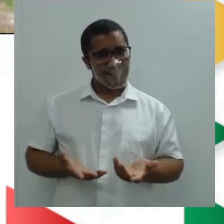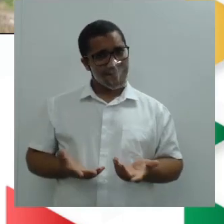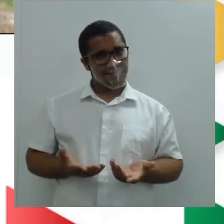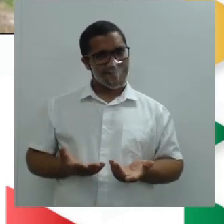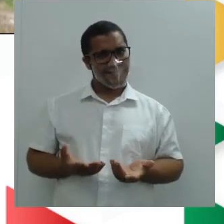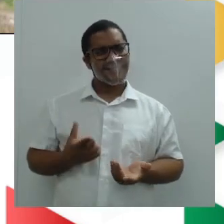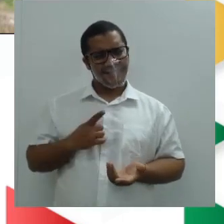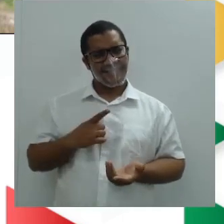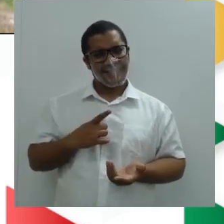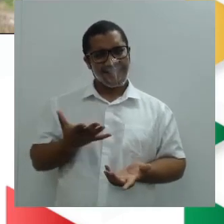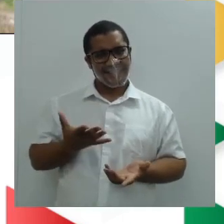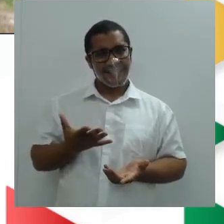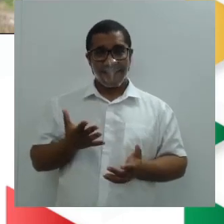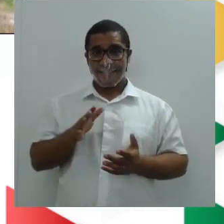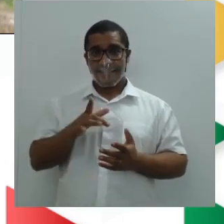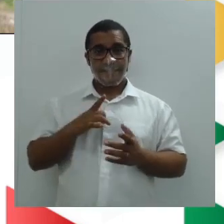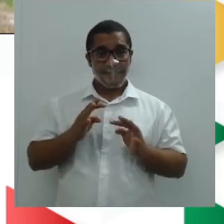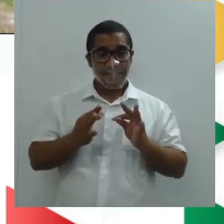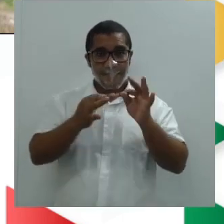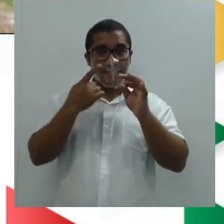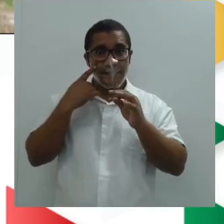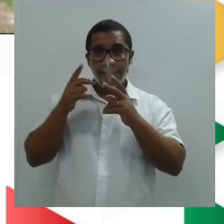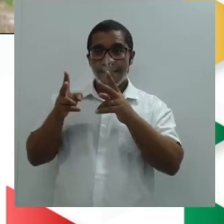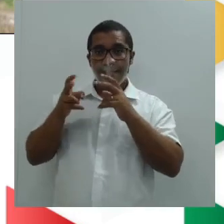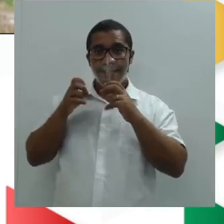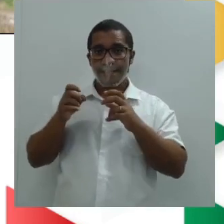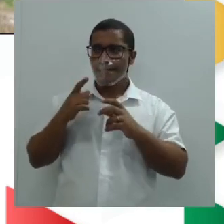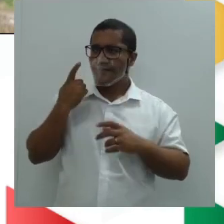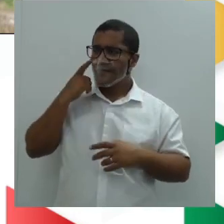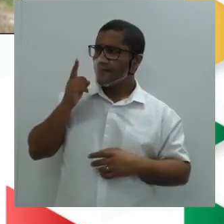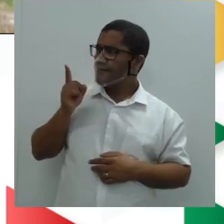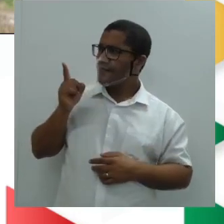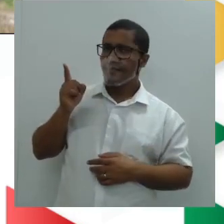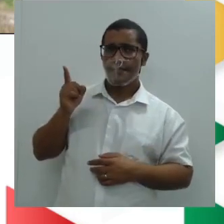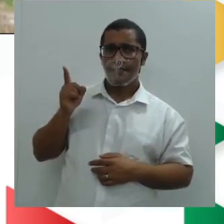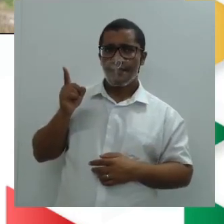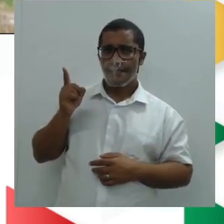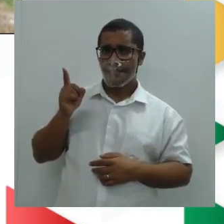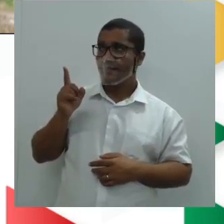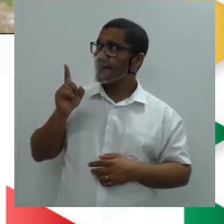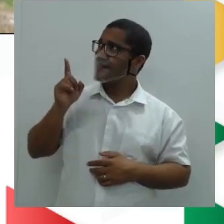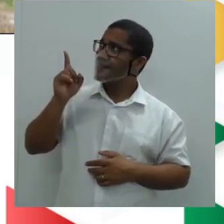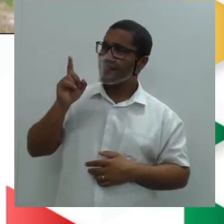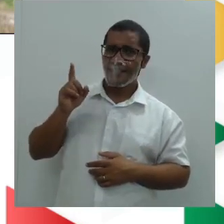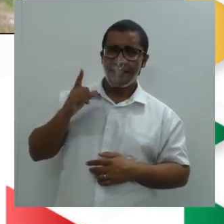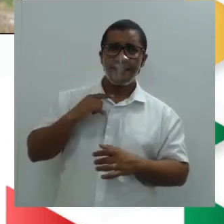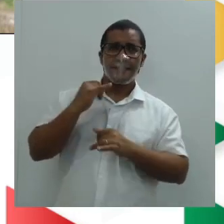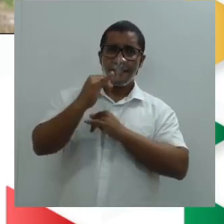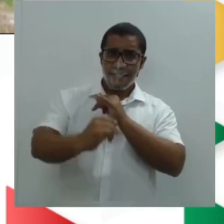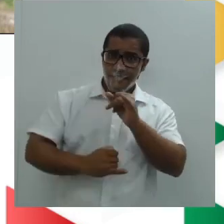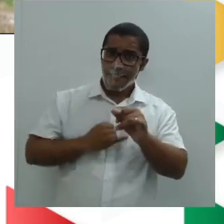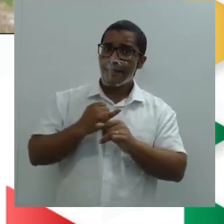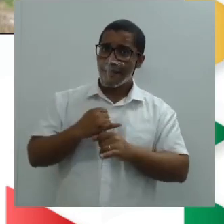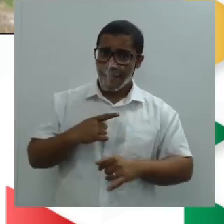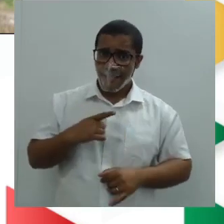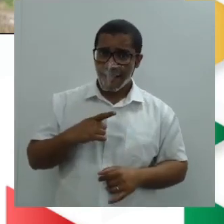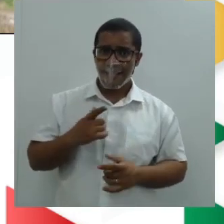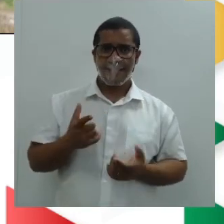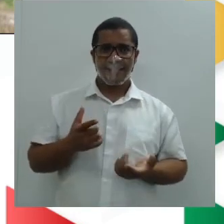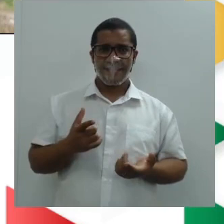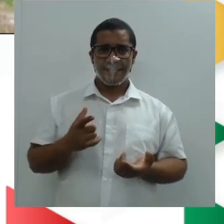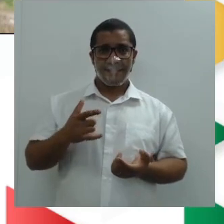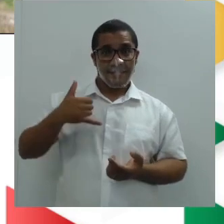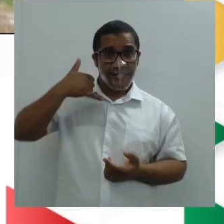A tecnologia que hoje a gente vê, por exemplo, antenas parabólicas, internet, não é?